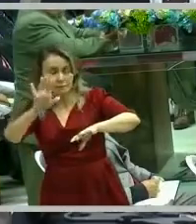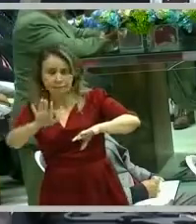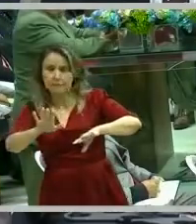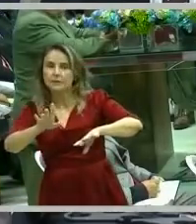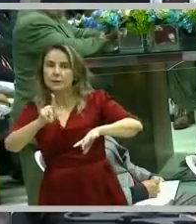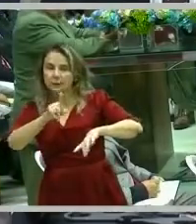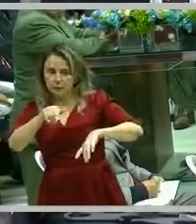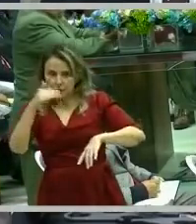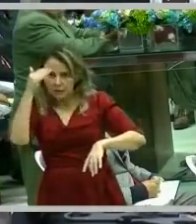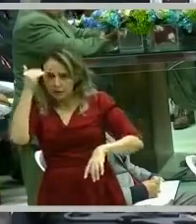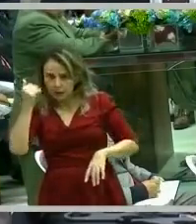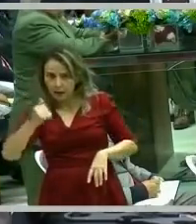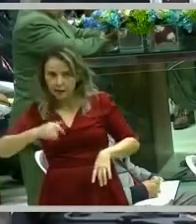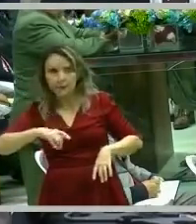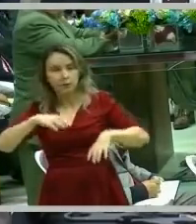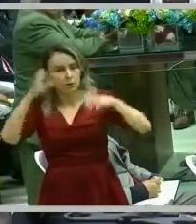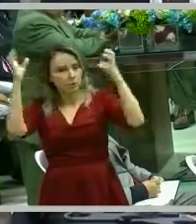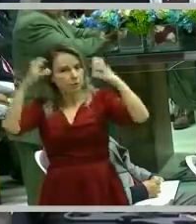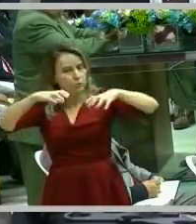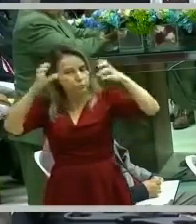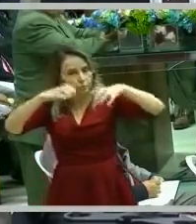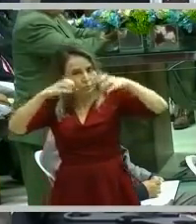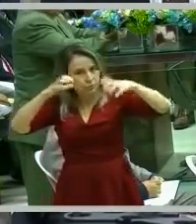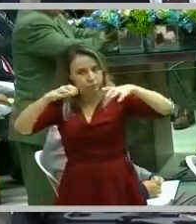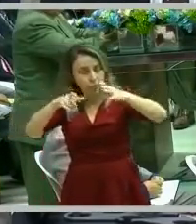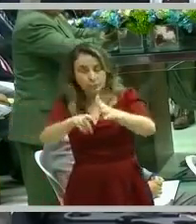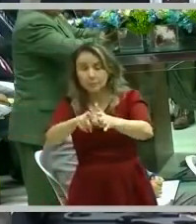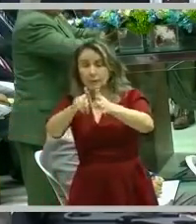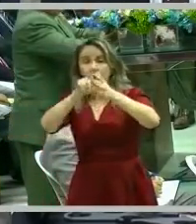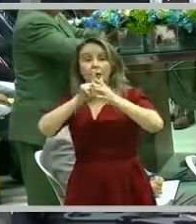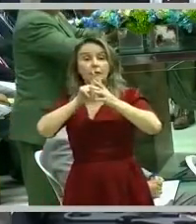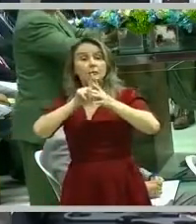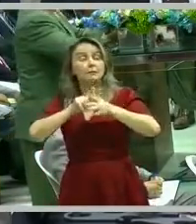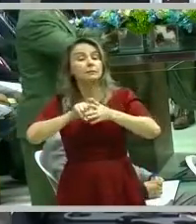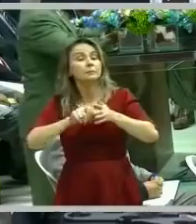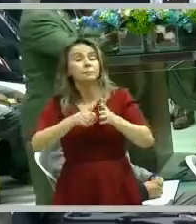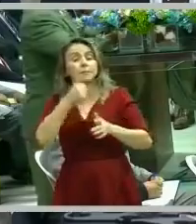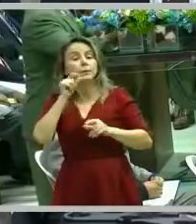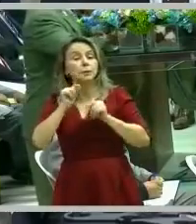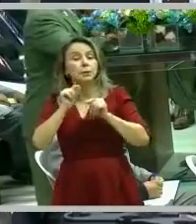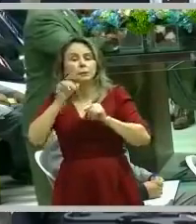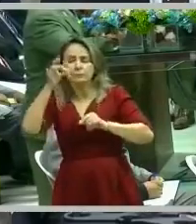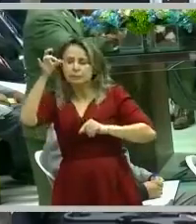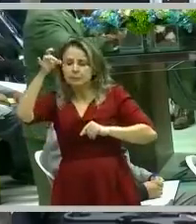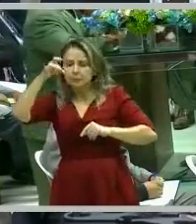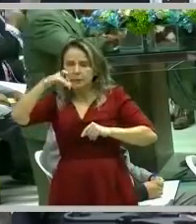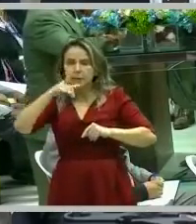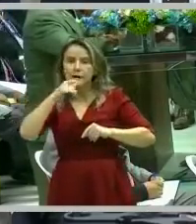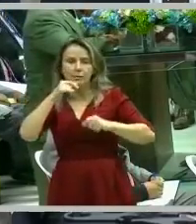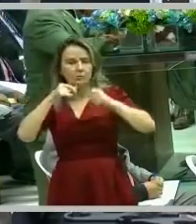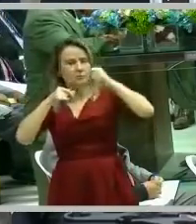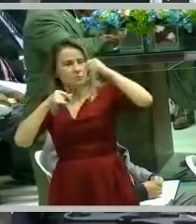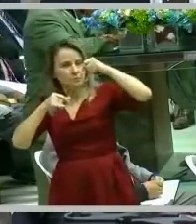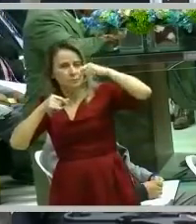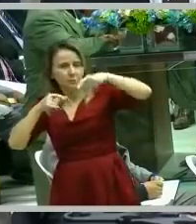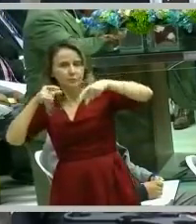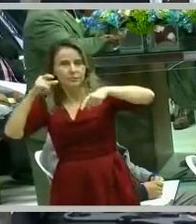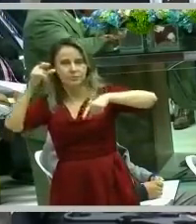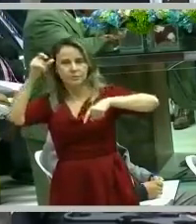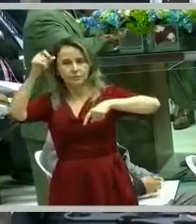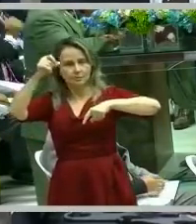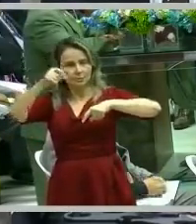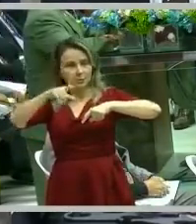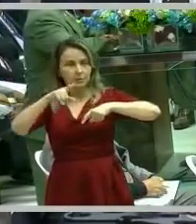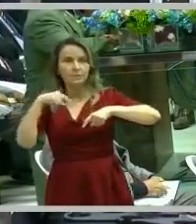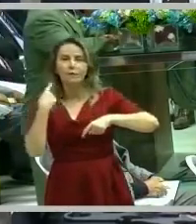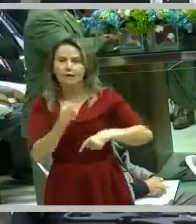chover, o que é que vem primeiro? Antes de uma grande trovoada, o que é que vem primeiro? Gotas de chuva. Começa a pingar. Isso que nós